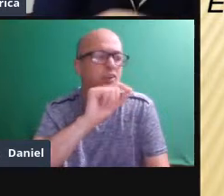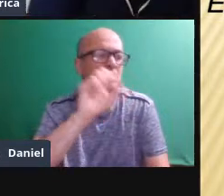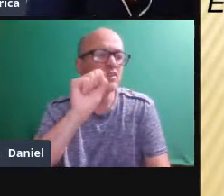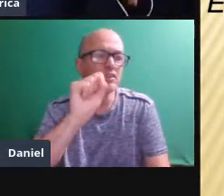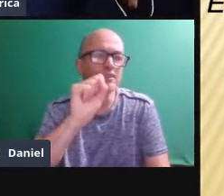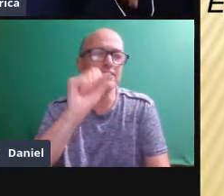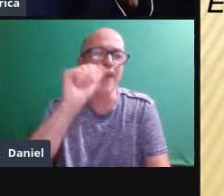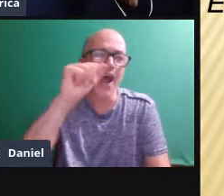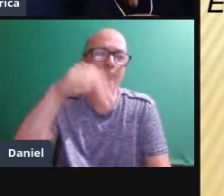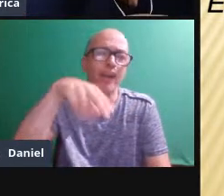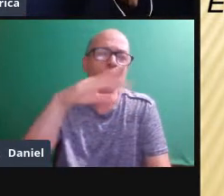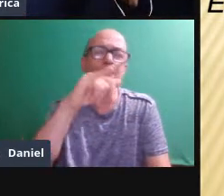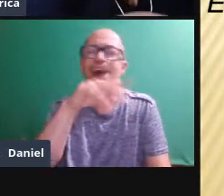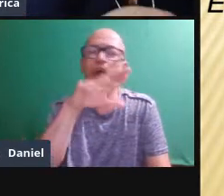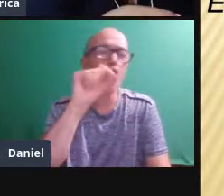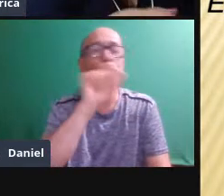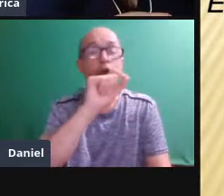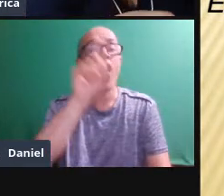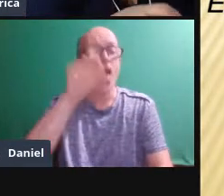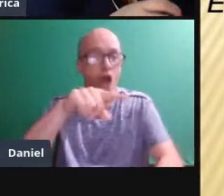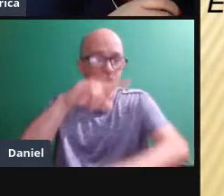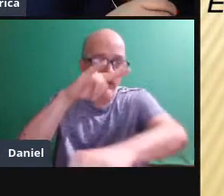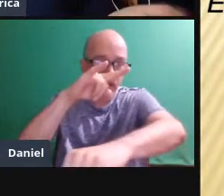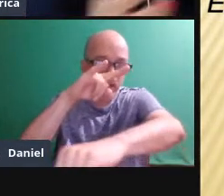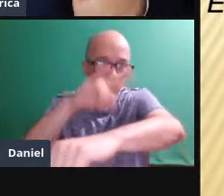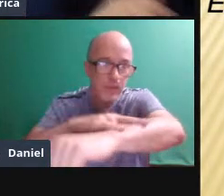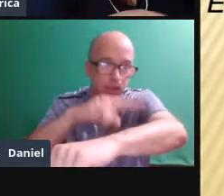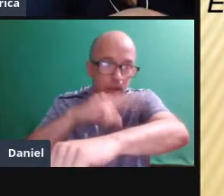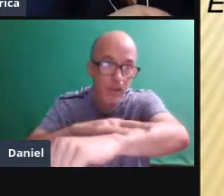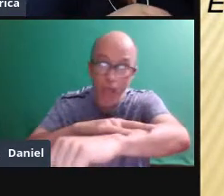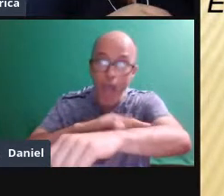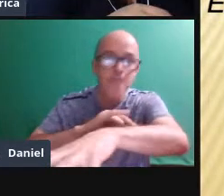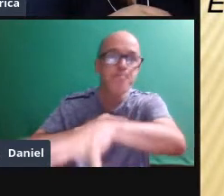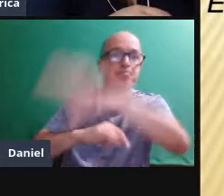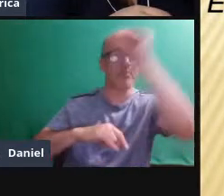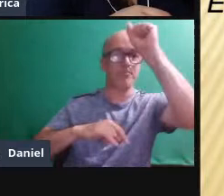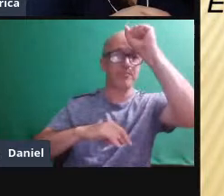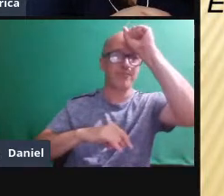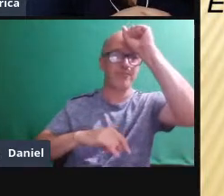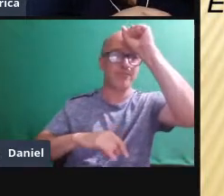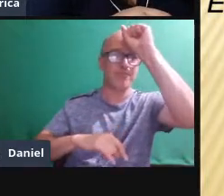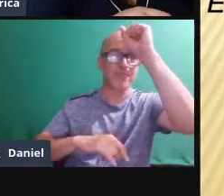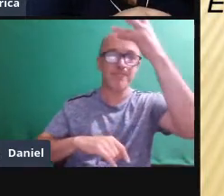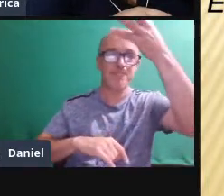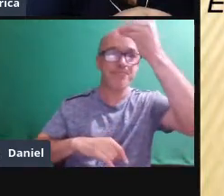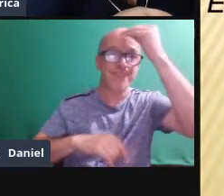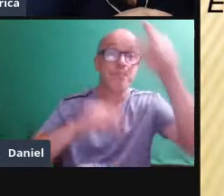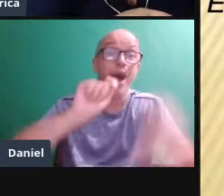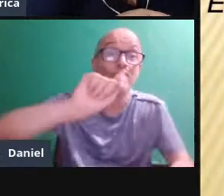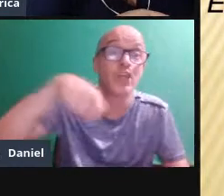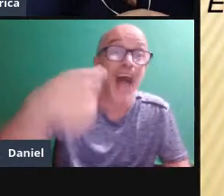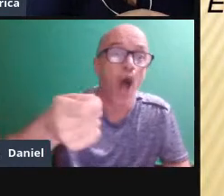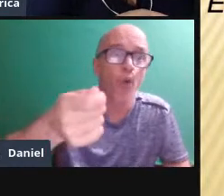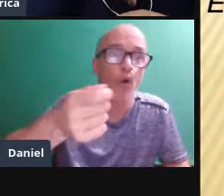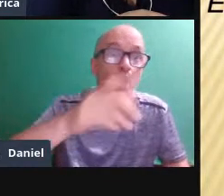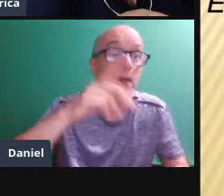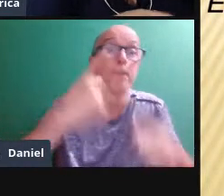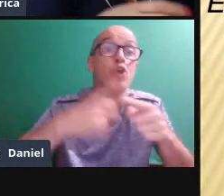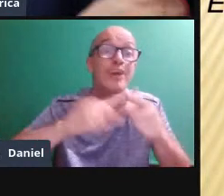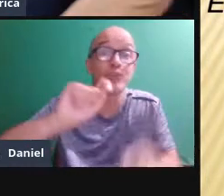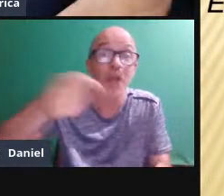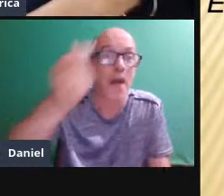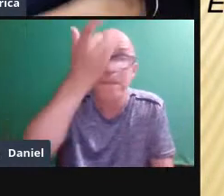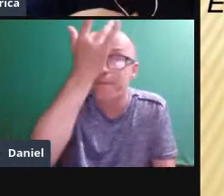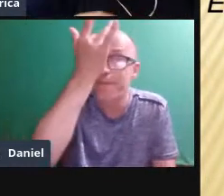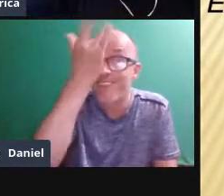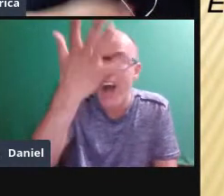ali é lavanderia? Que sanitário, gente? Aí eu voltei para minha mesa. Aí me falaram, ah, é banheiro.